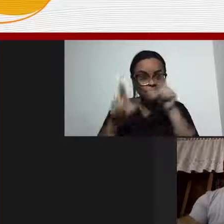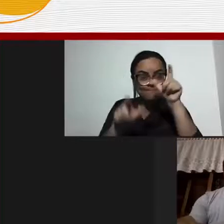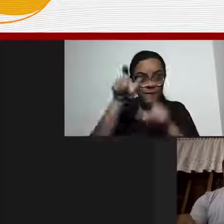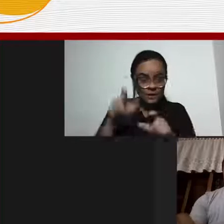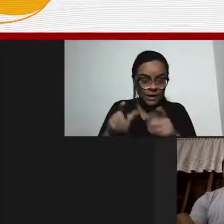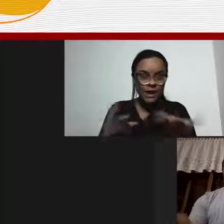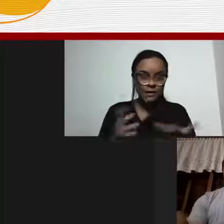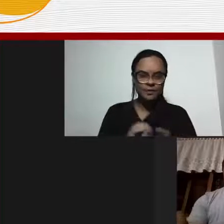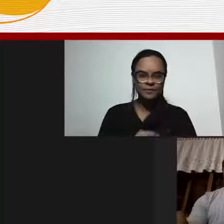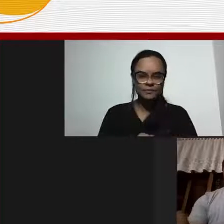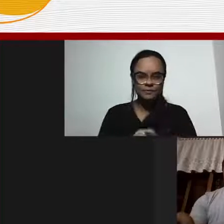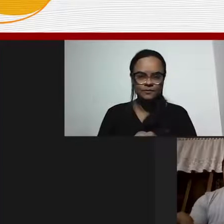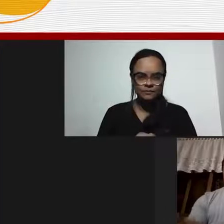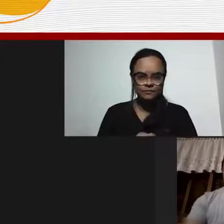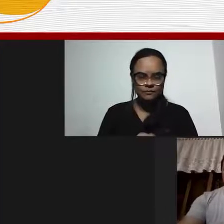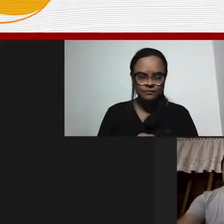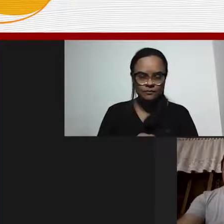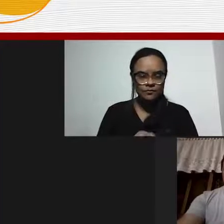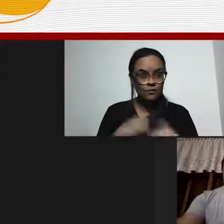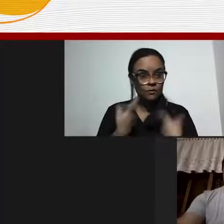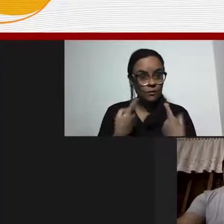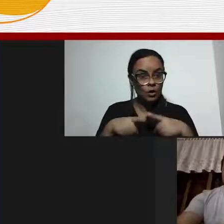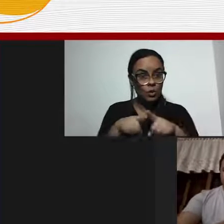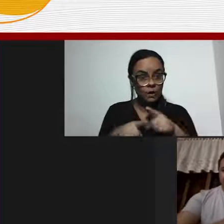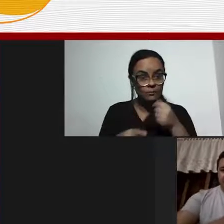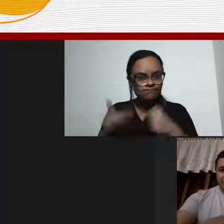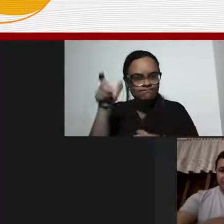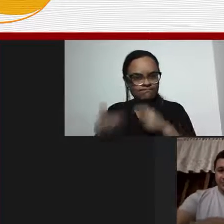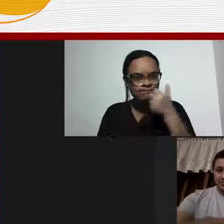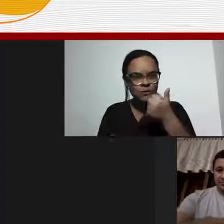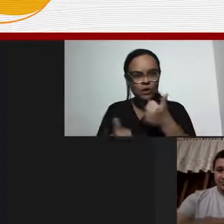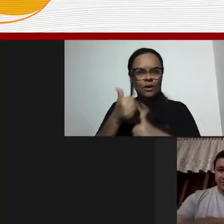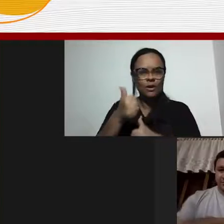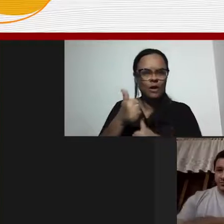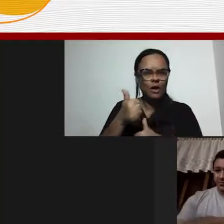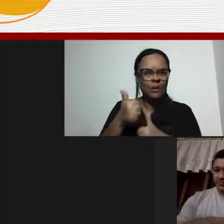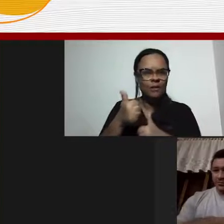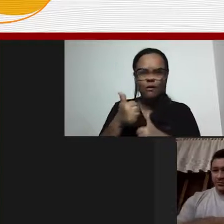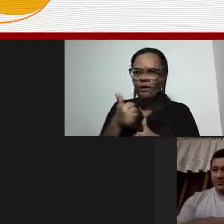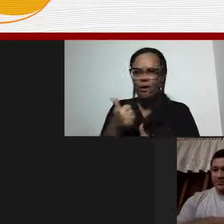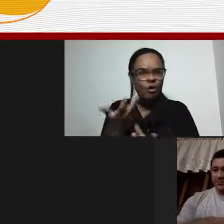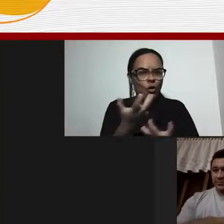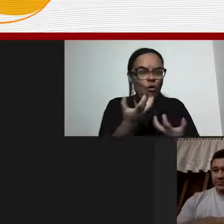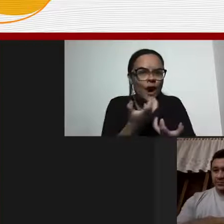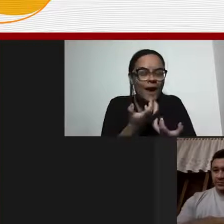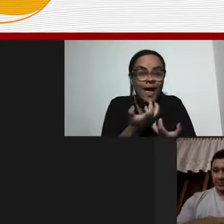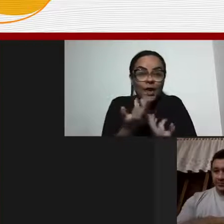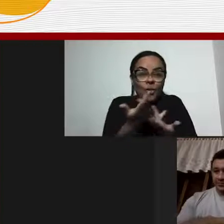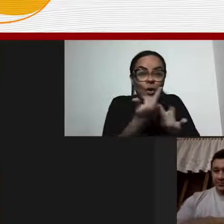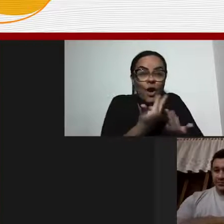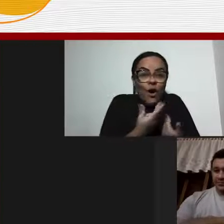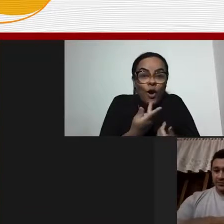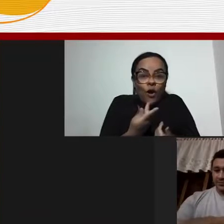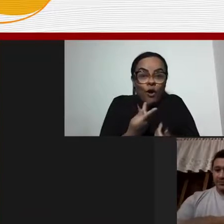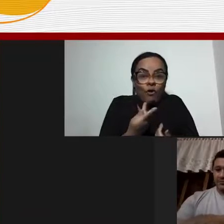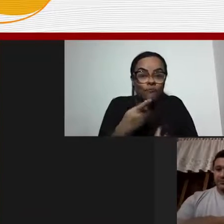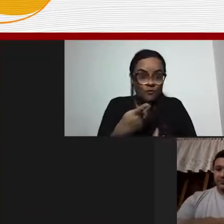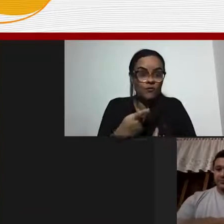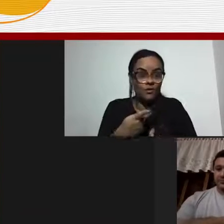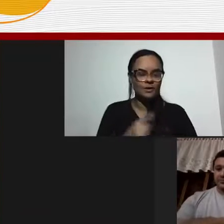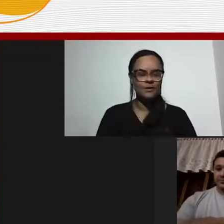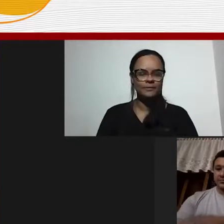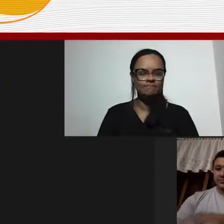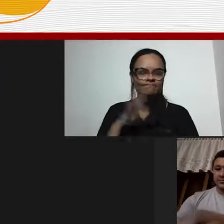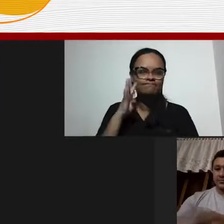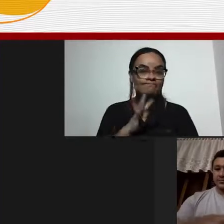E com isso, hoje, eu também tenho outros atletas que falam, cara, eu quero ser igual a você, quero treinar e ser igual a você. E isso é muito legal.